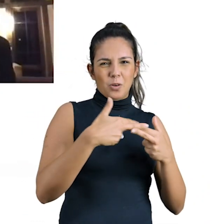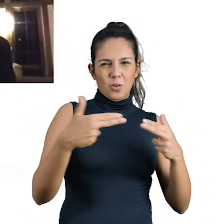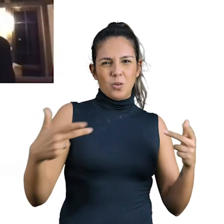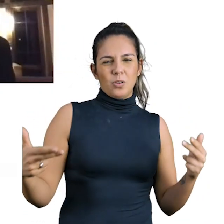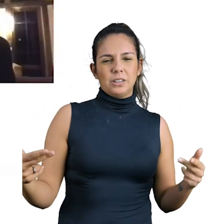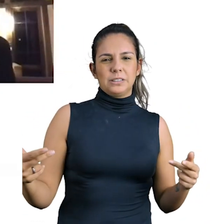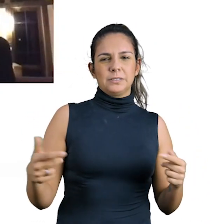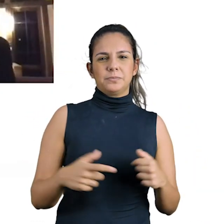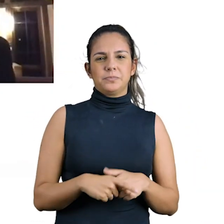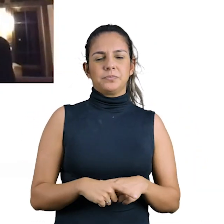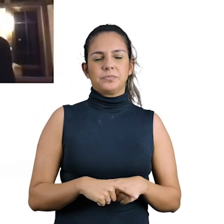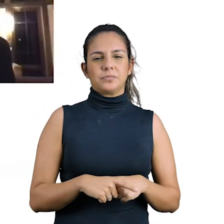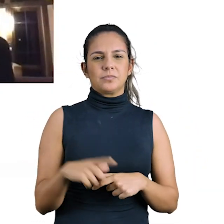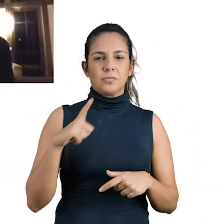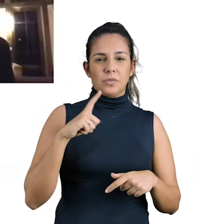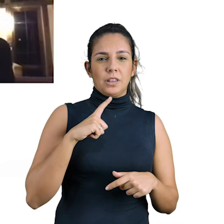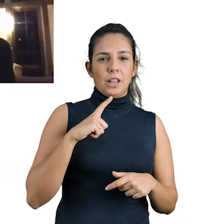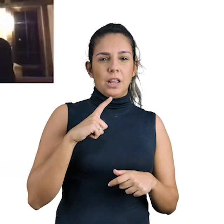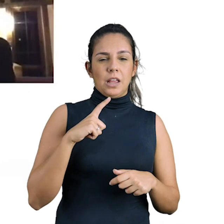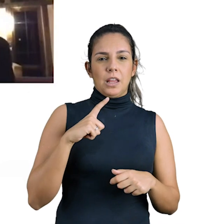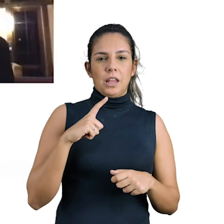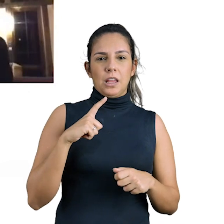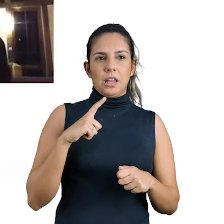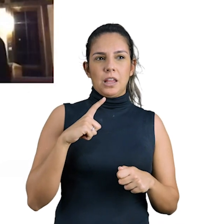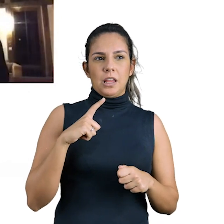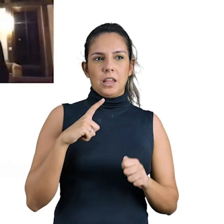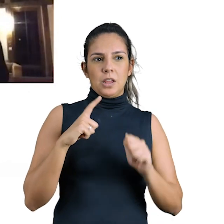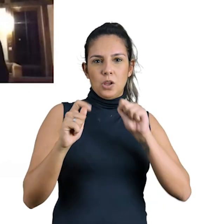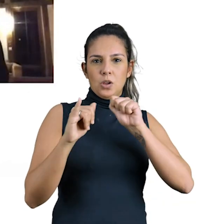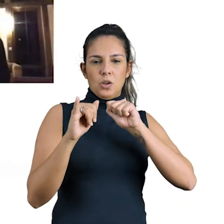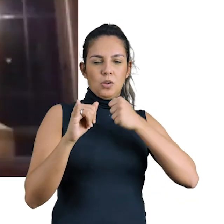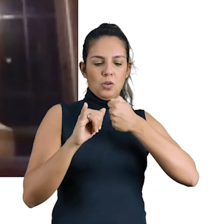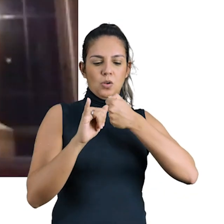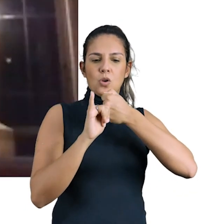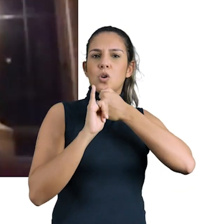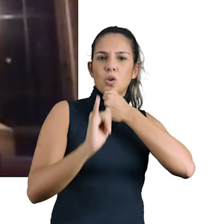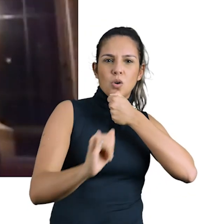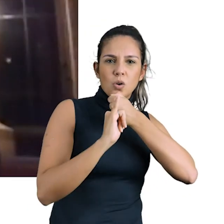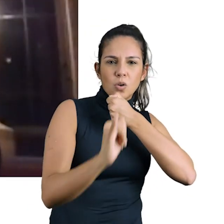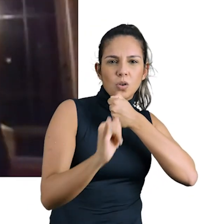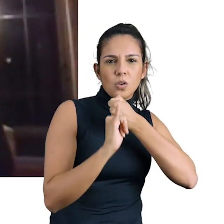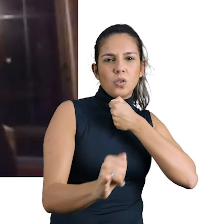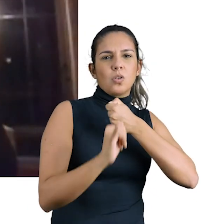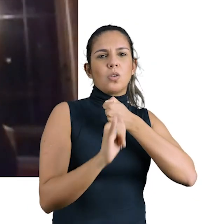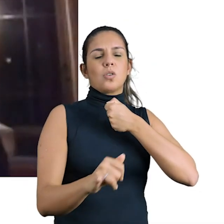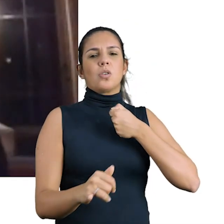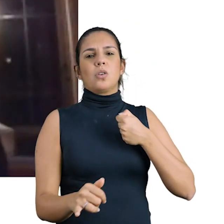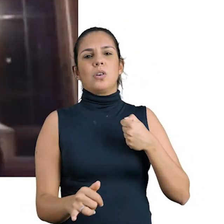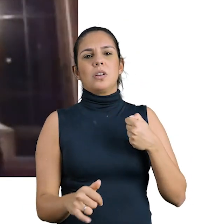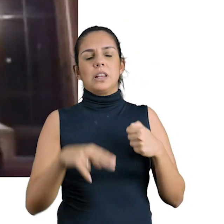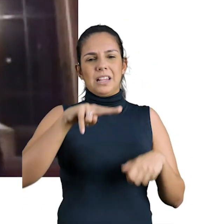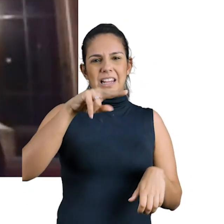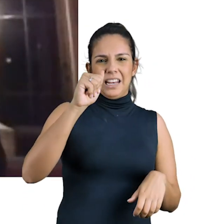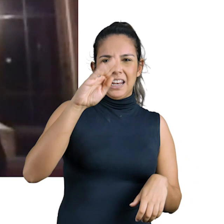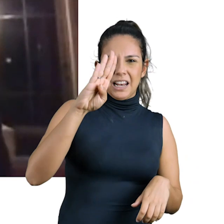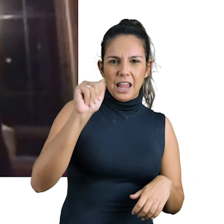coisa, isso impressiona. Existem crônicas de época, né? O